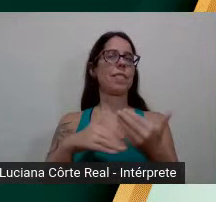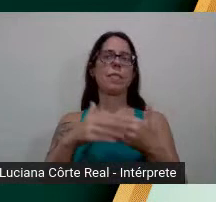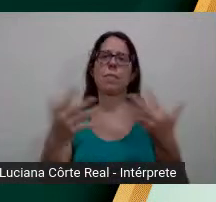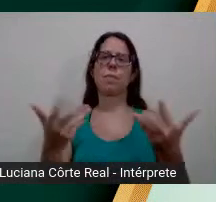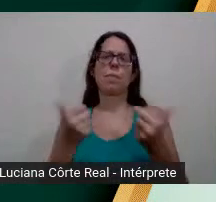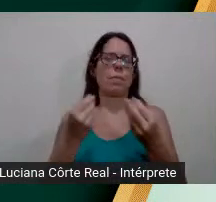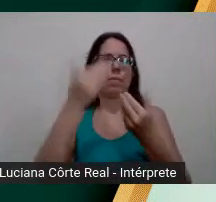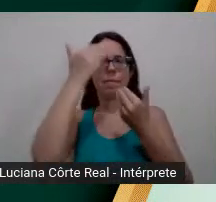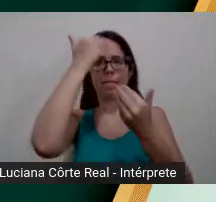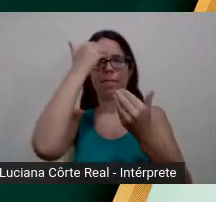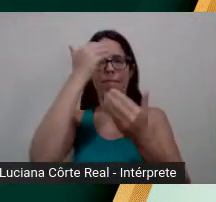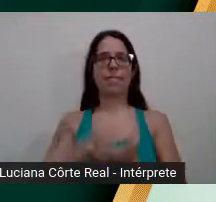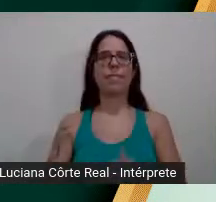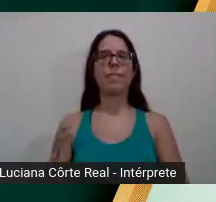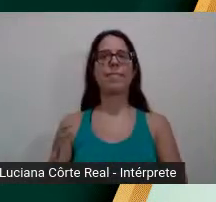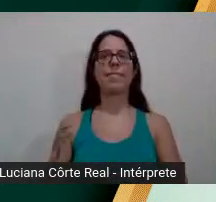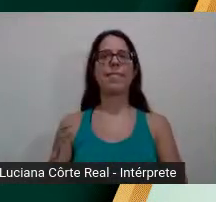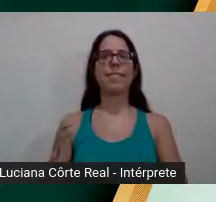Muito obrigada.